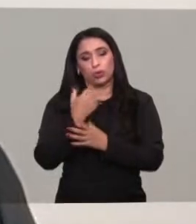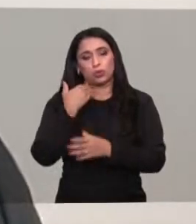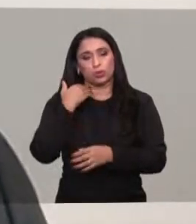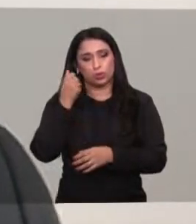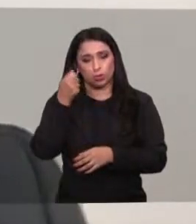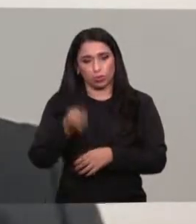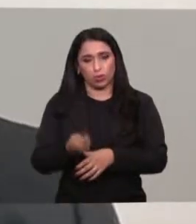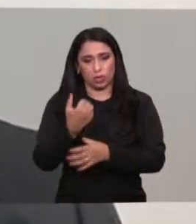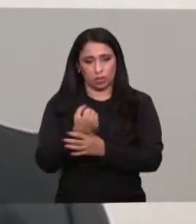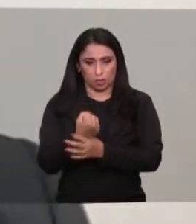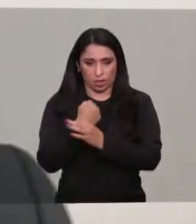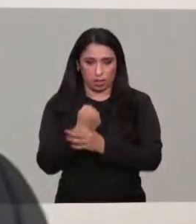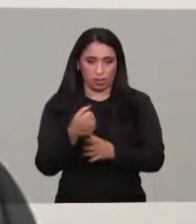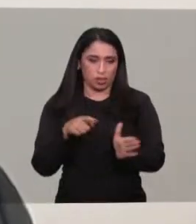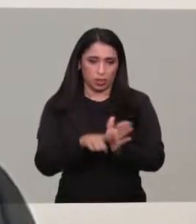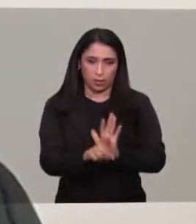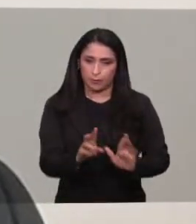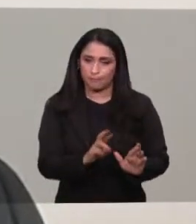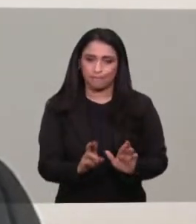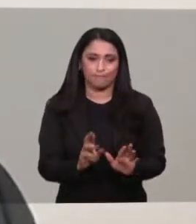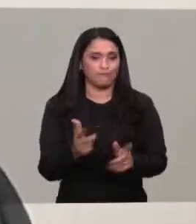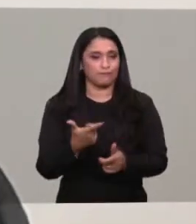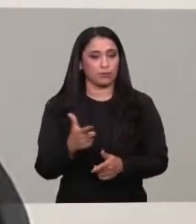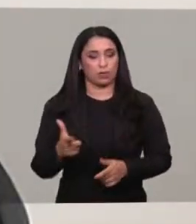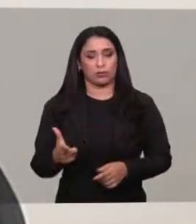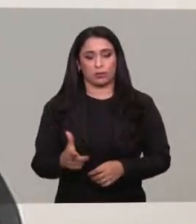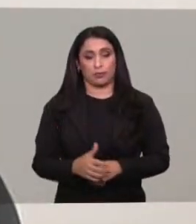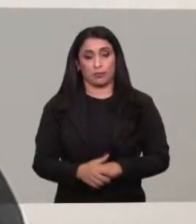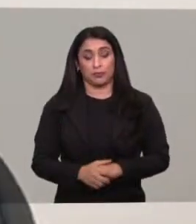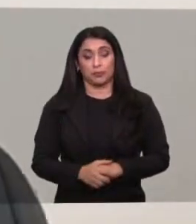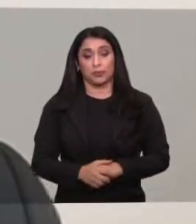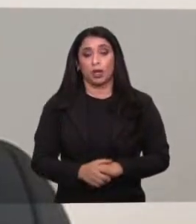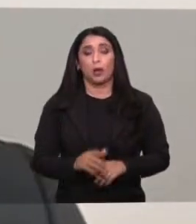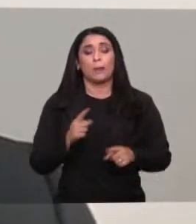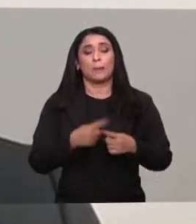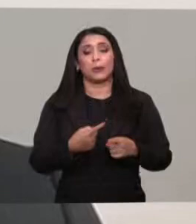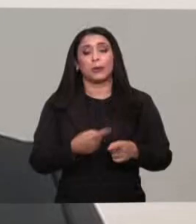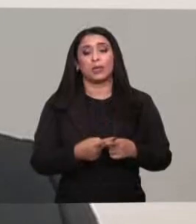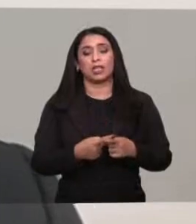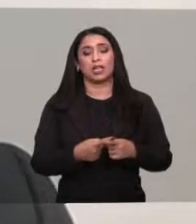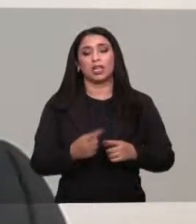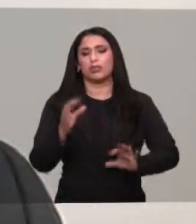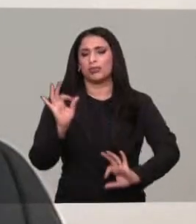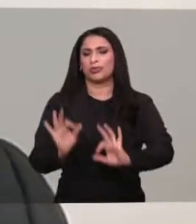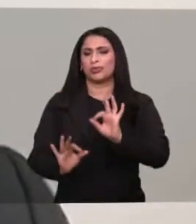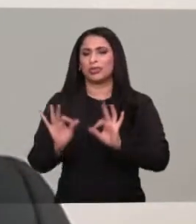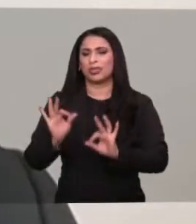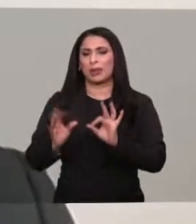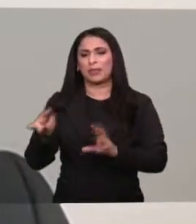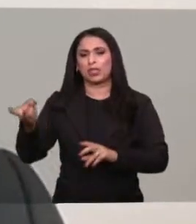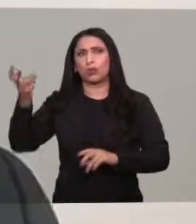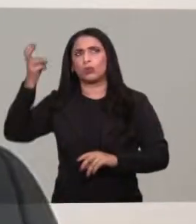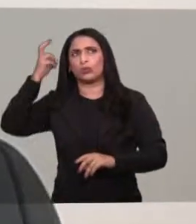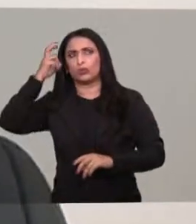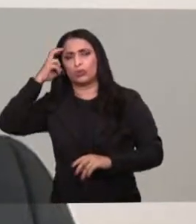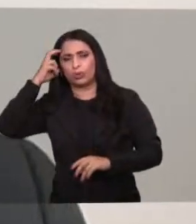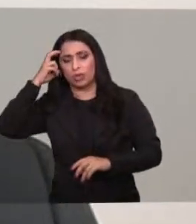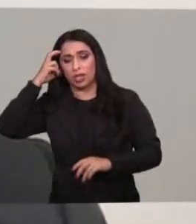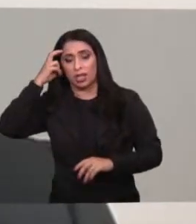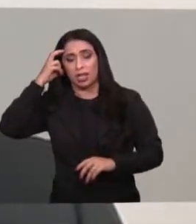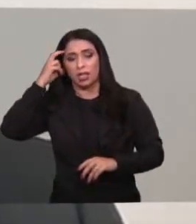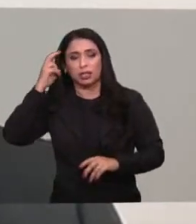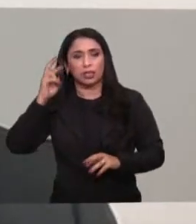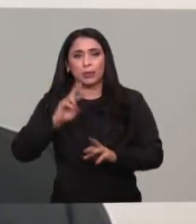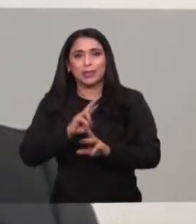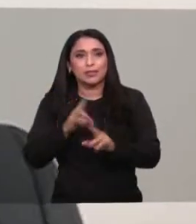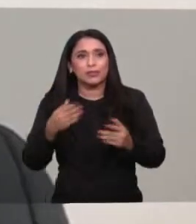Eminente ministro Luiz Fux, a cultura jurídica não caminha divorciada da cultura geral de um